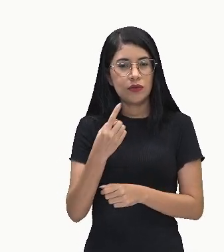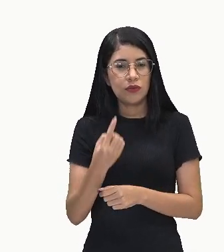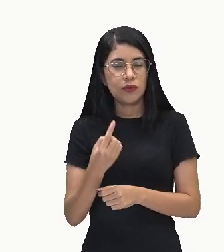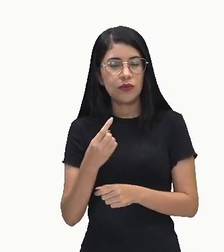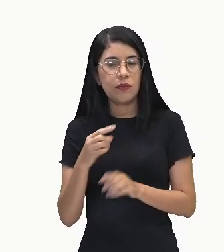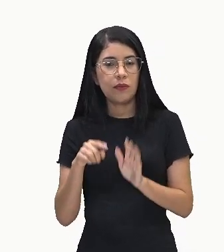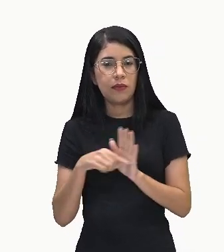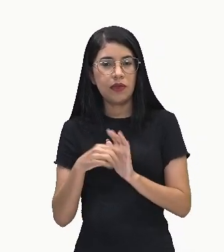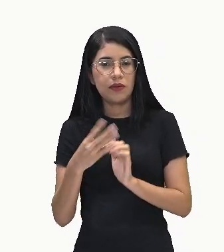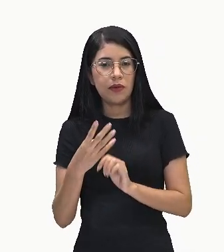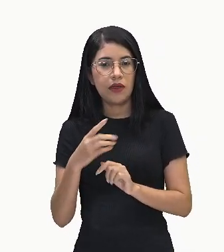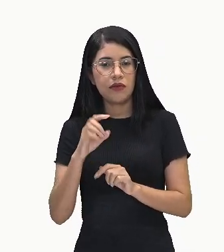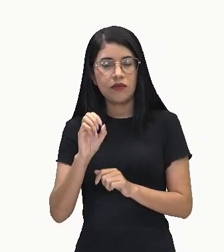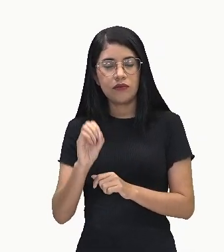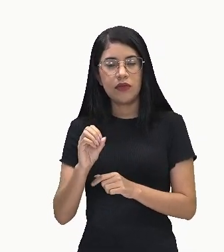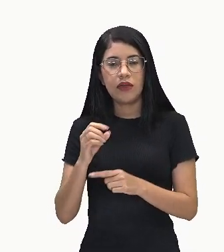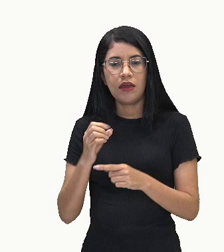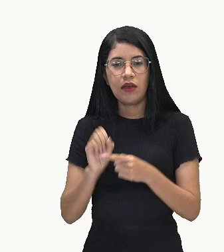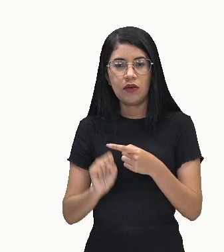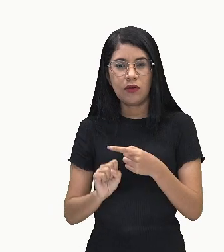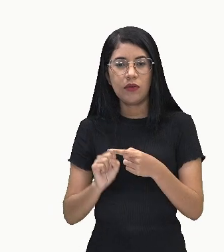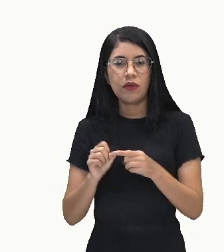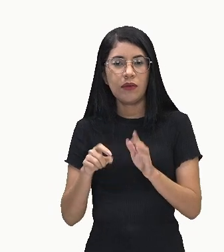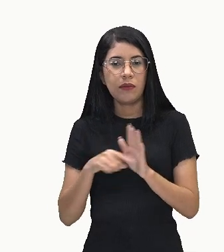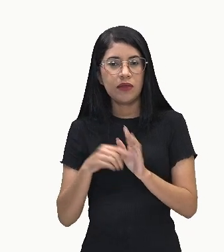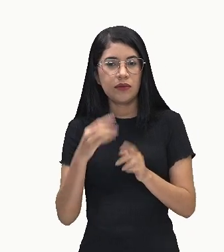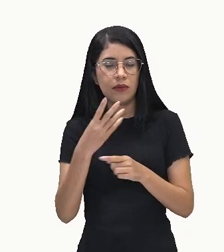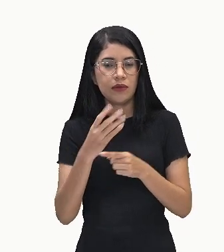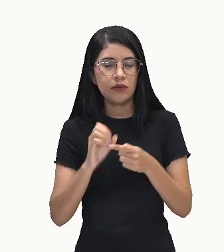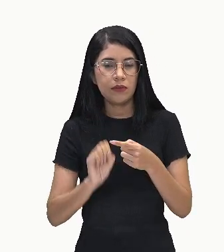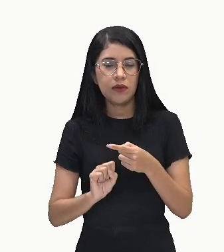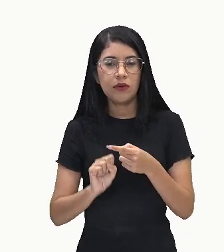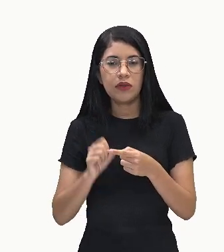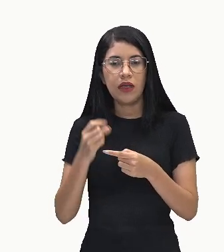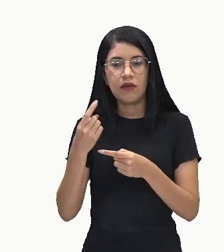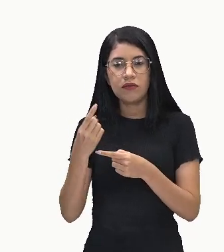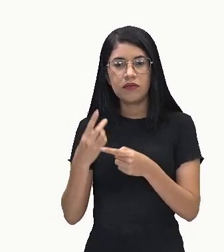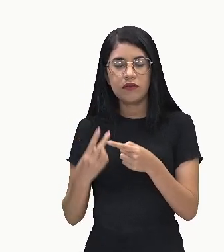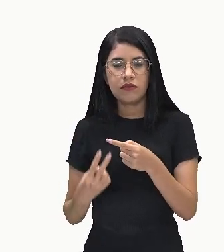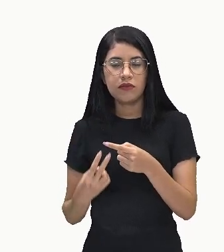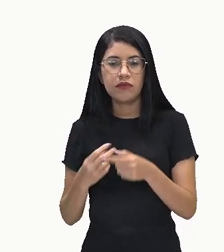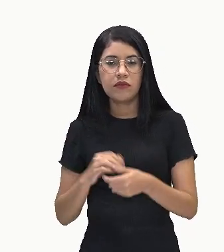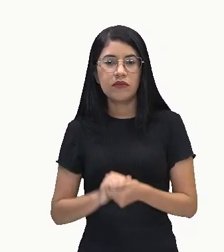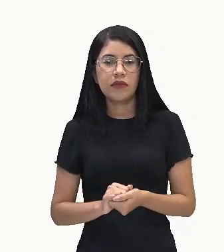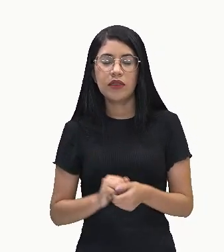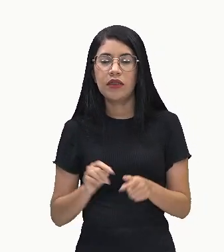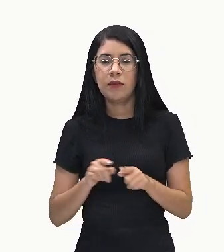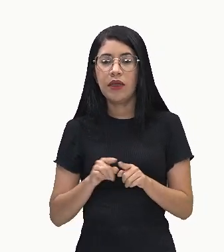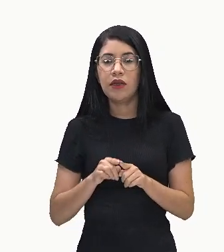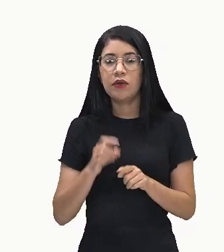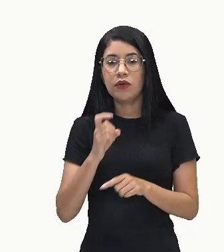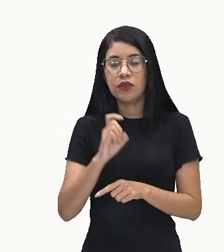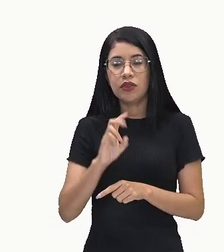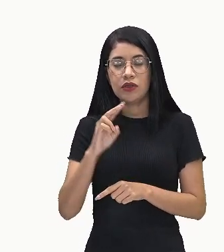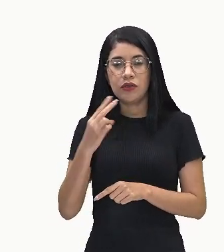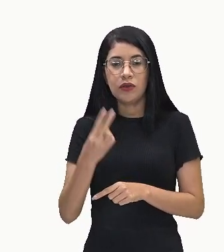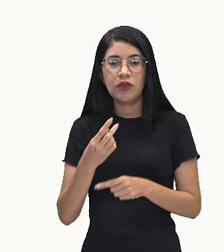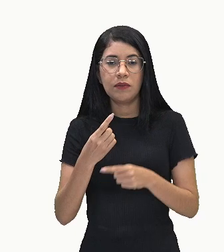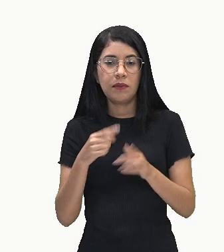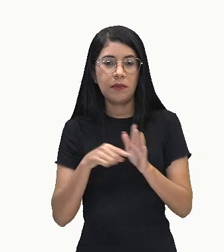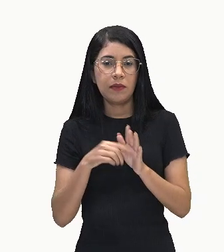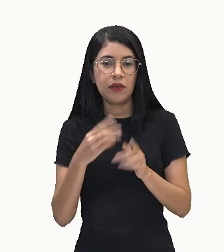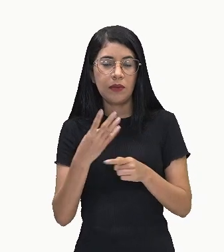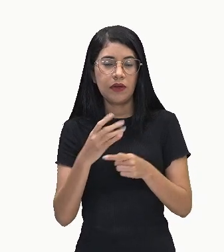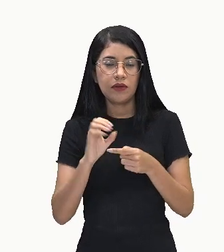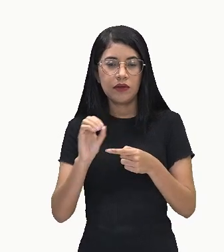menos 4 sobre 8, que simplificado dá menos 1 sobre 2. X duas linhas, menos 4 menos 0 sobre 8, igual a menos 4 sobre 8, que dá